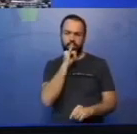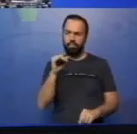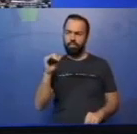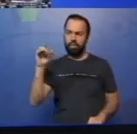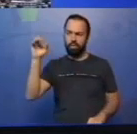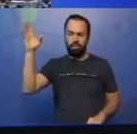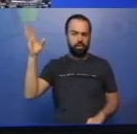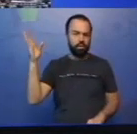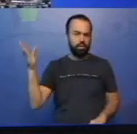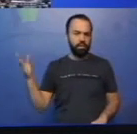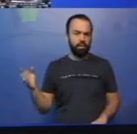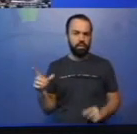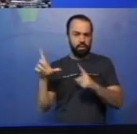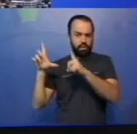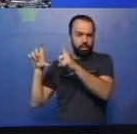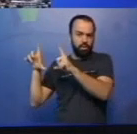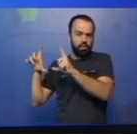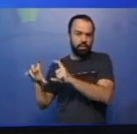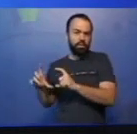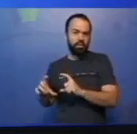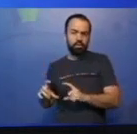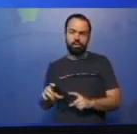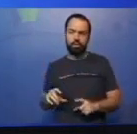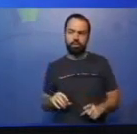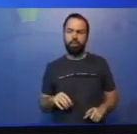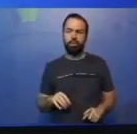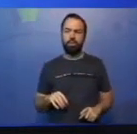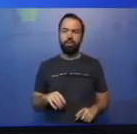onde acontece a exploração de minérios.